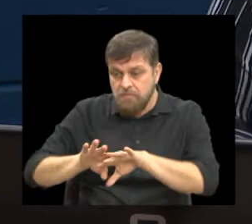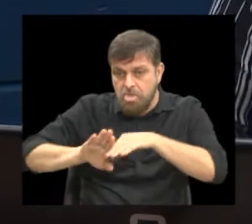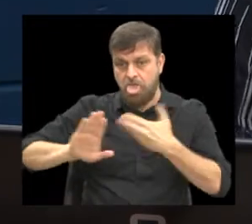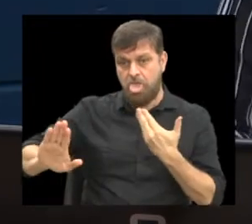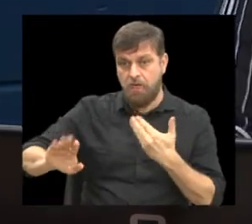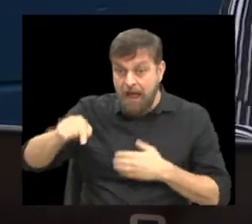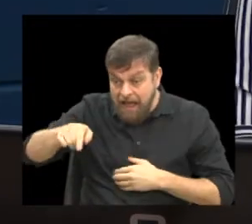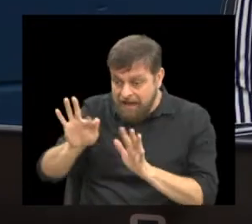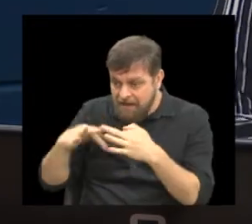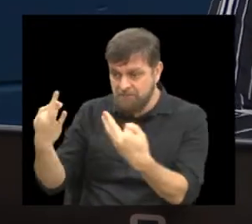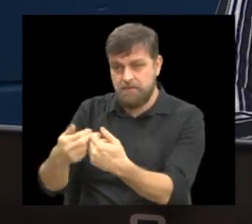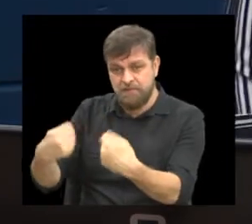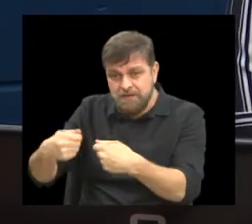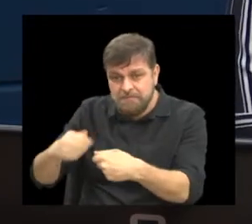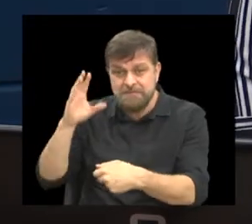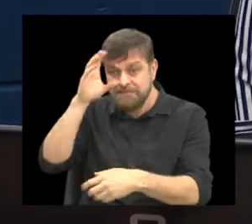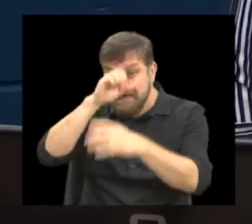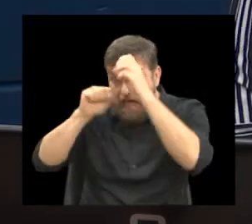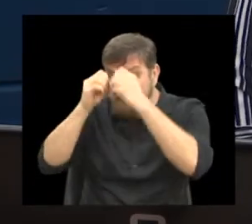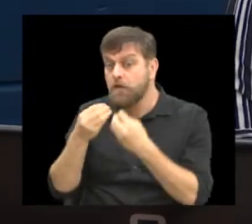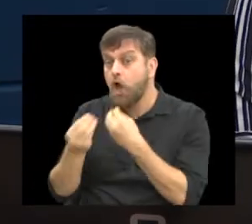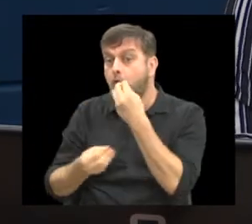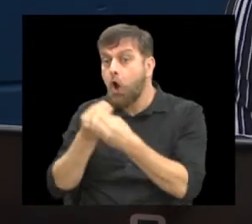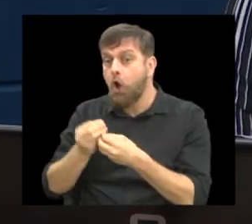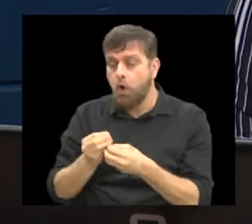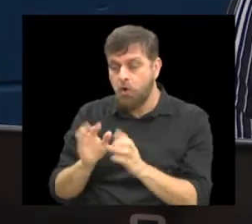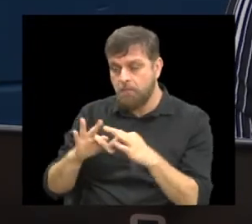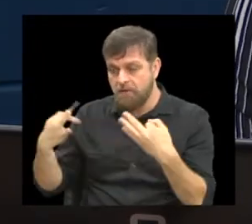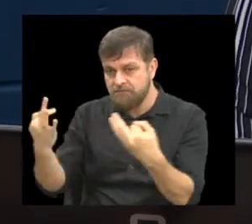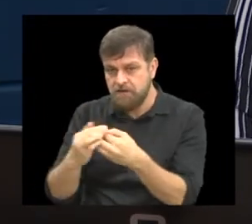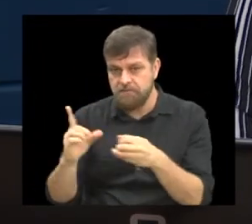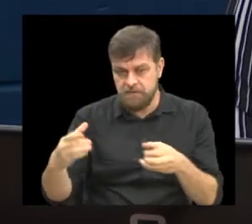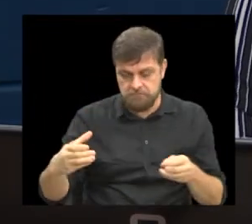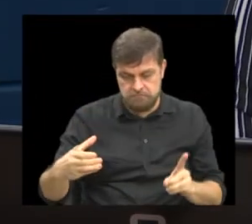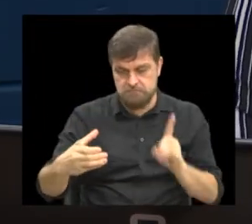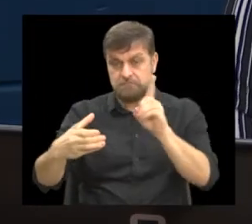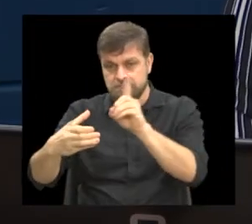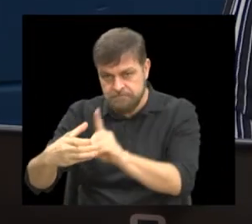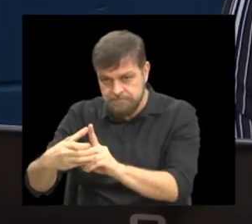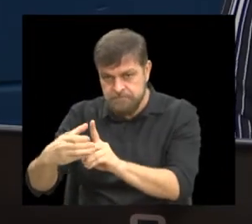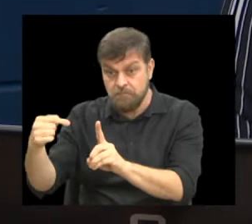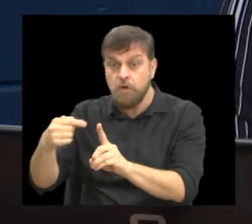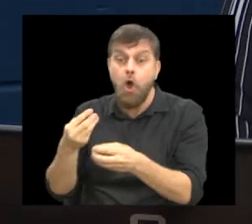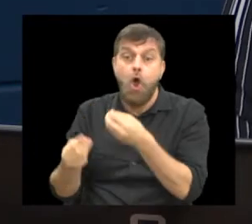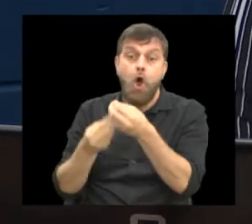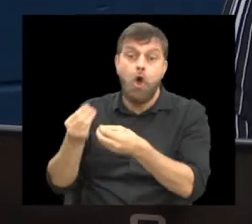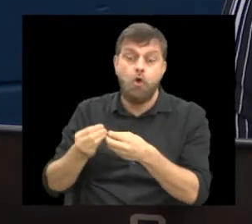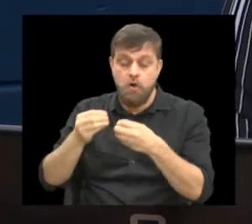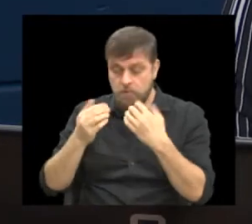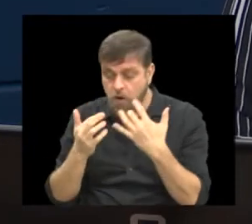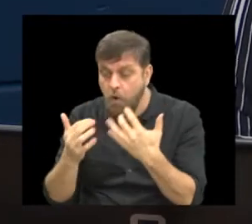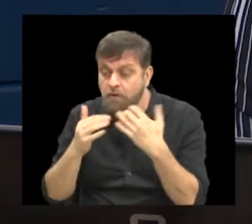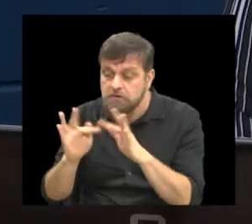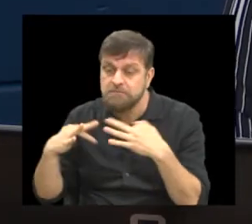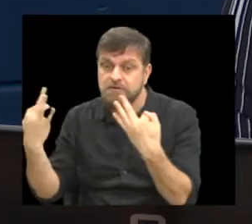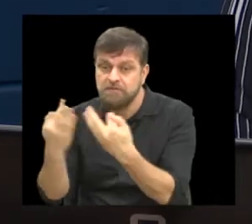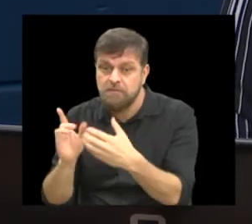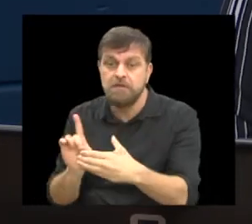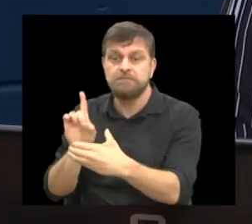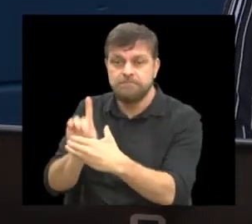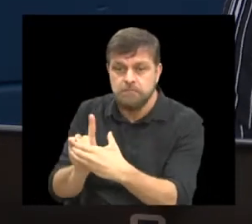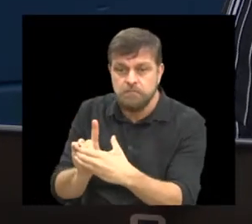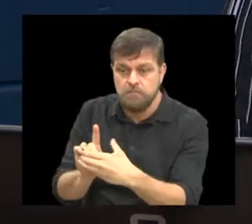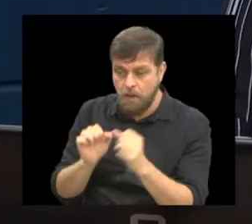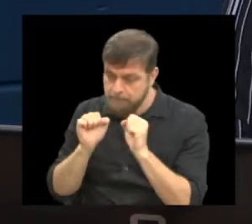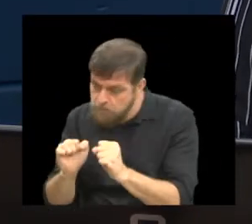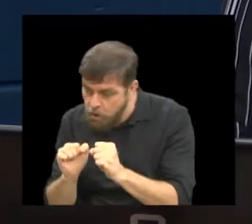aprendendo a lidar com a criança. Então, ela precisa aprender a lidar com aquele autista. O que pode, o que não